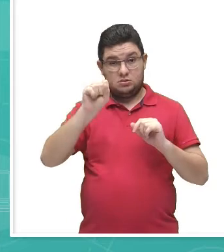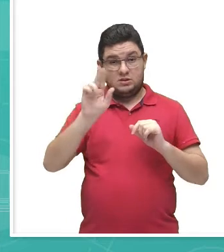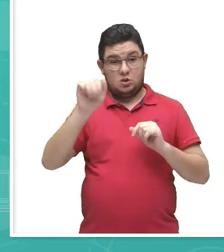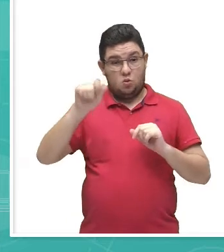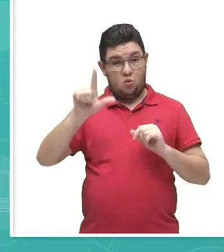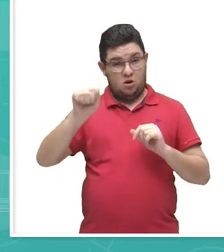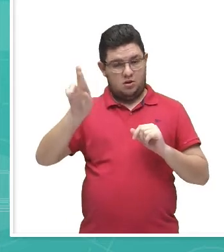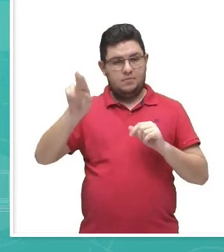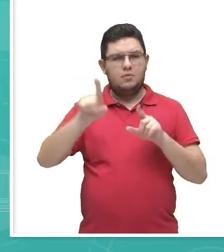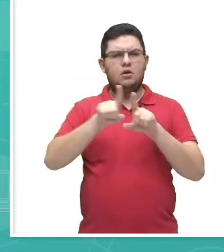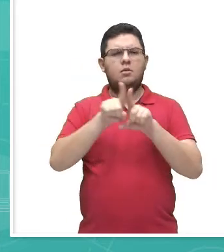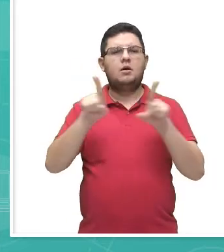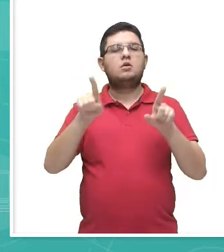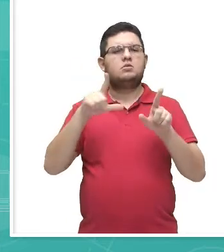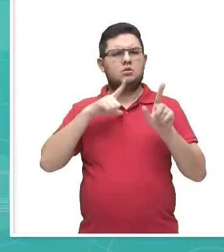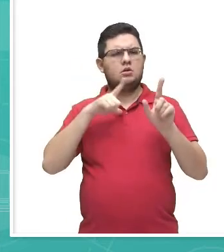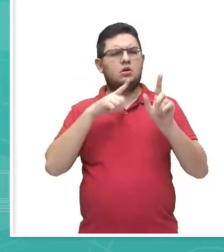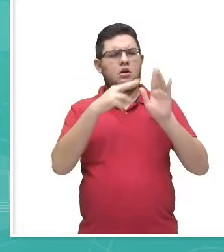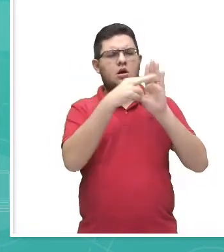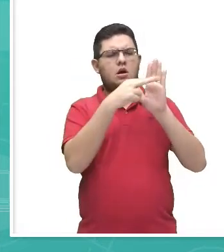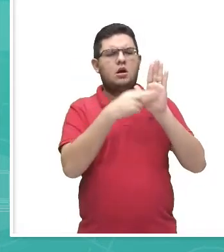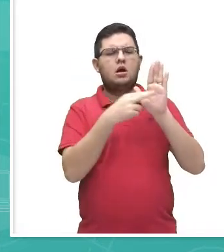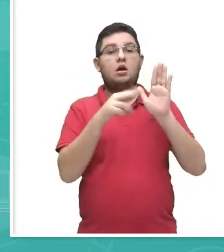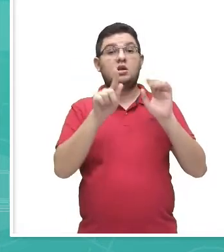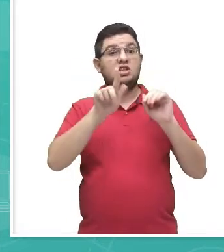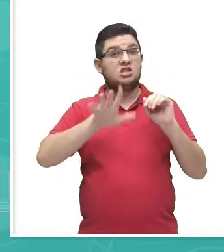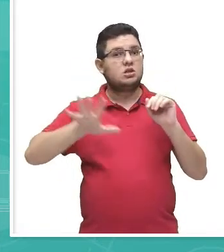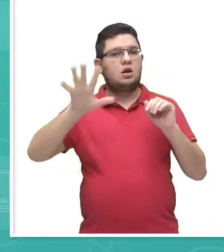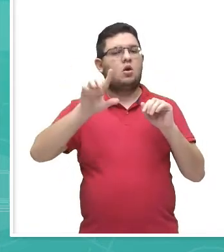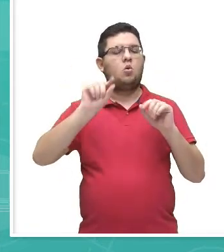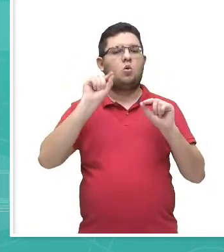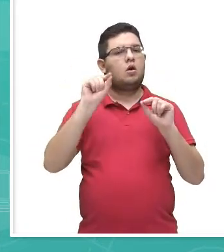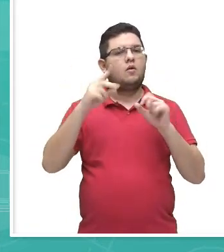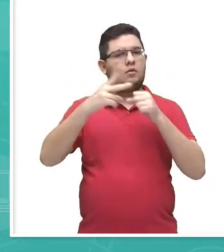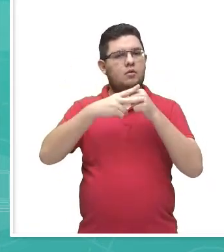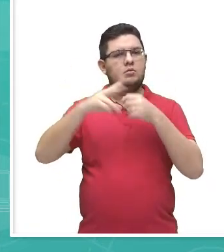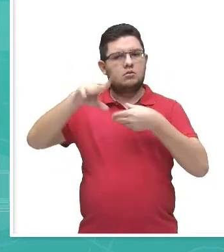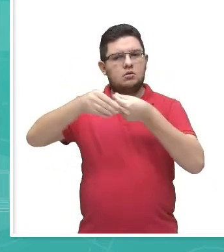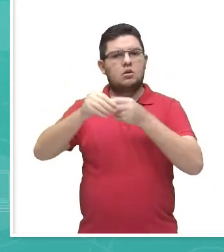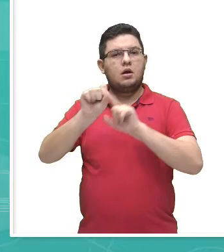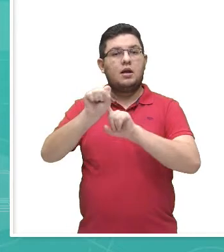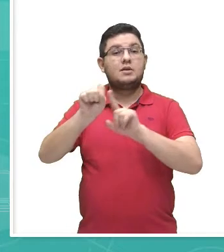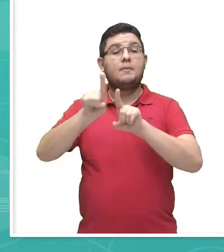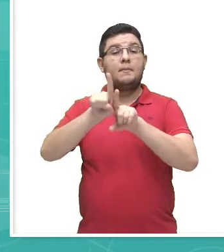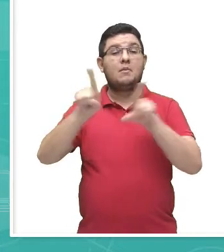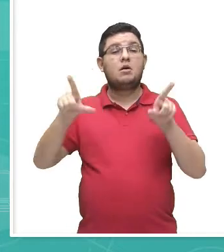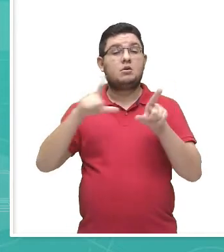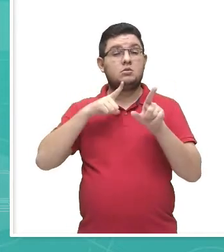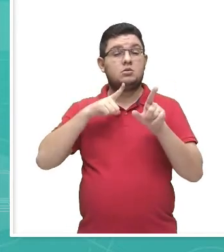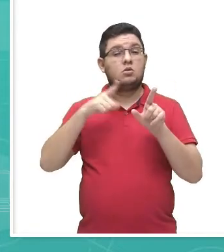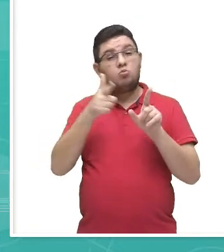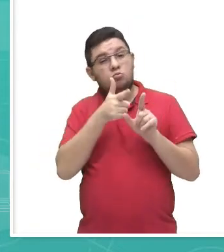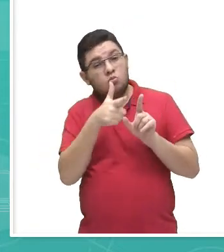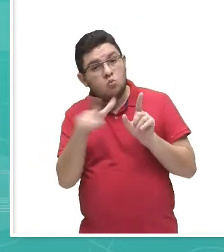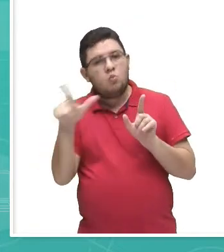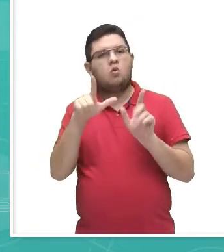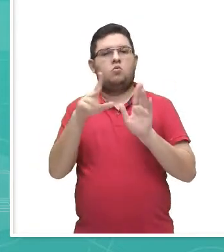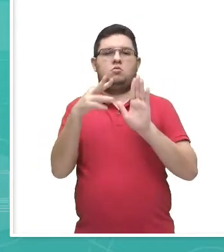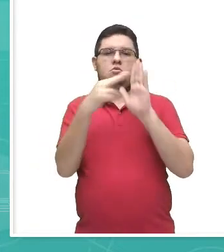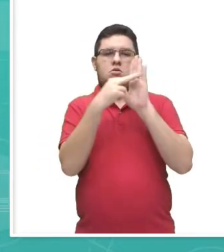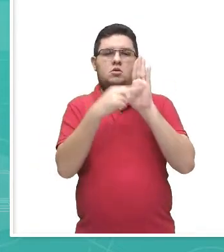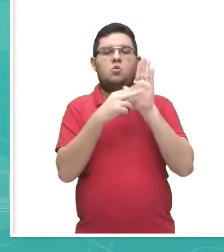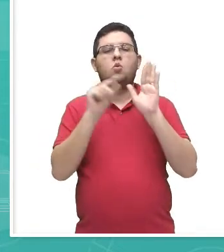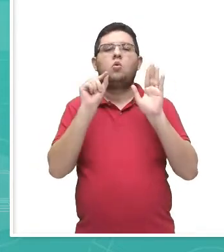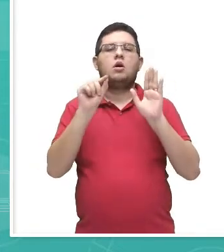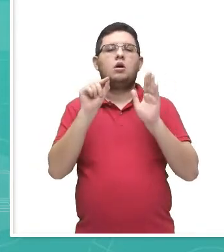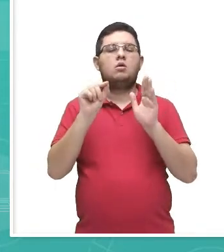S quando conjugado com terceira pessoa do singular. Só que dentro dessa regra nós temos as sub-regras, que é o caso aí dos verbos terminados